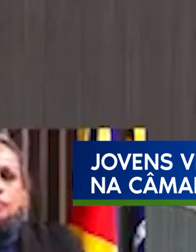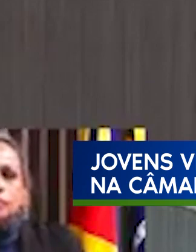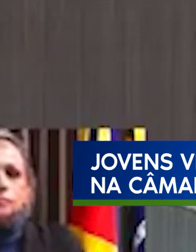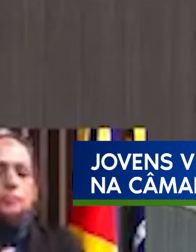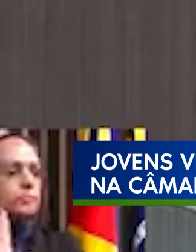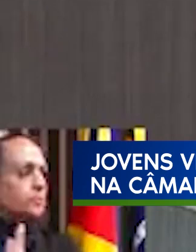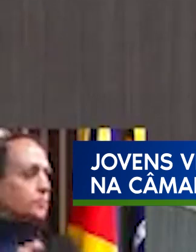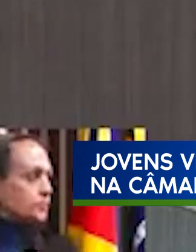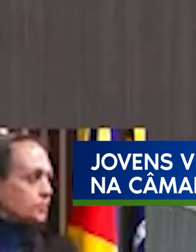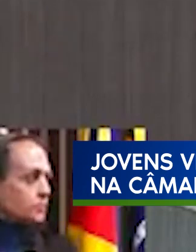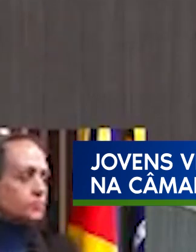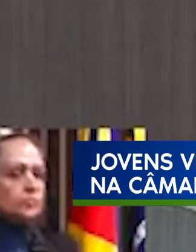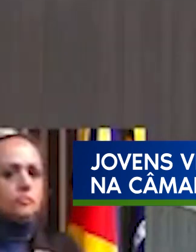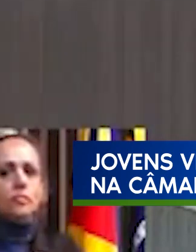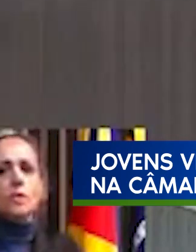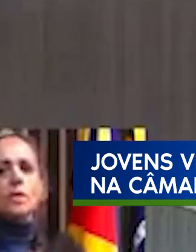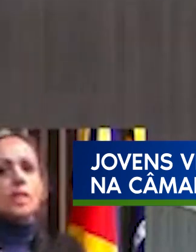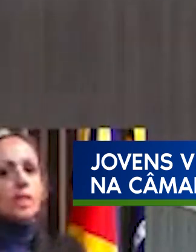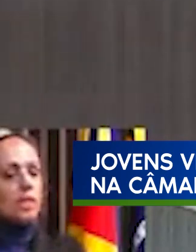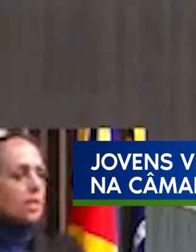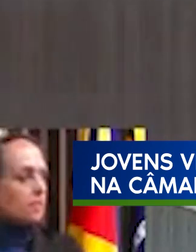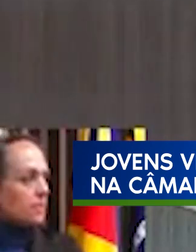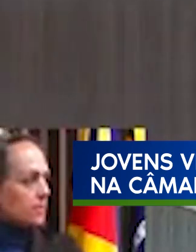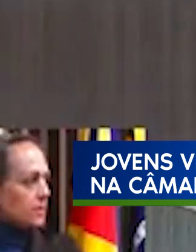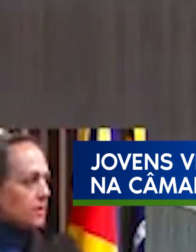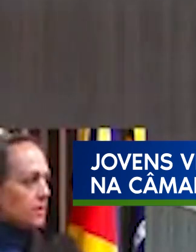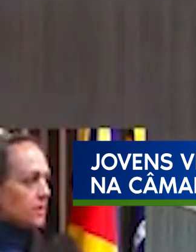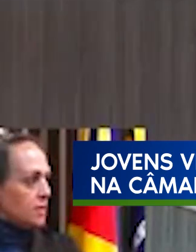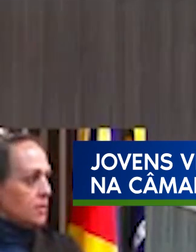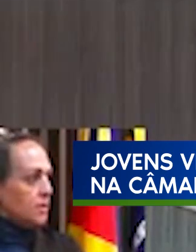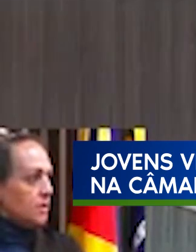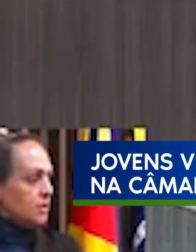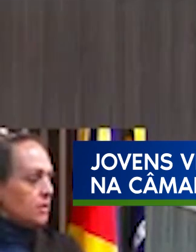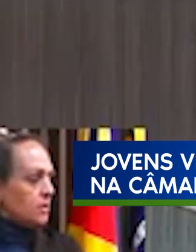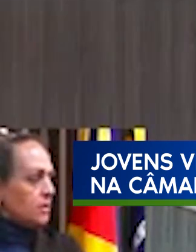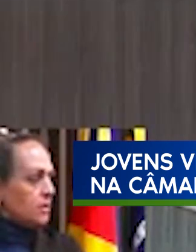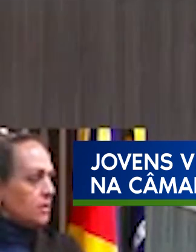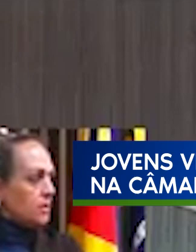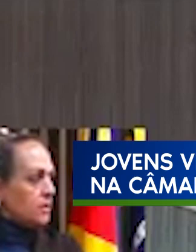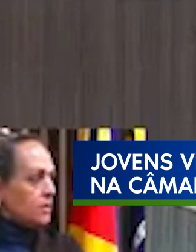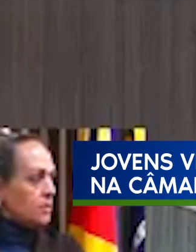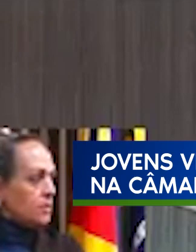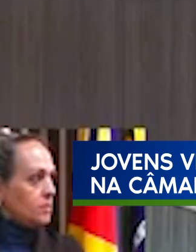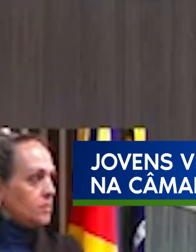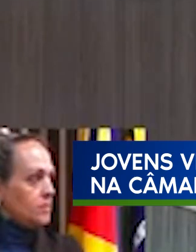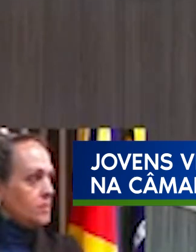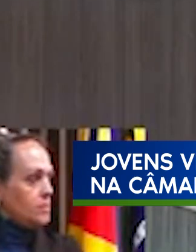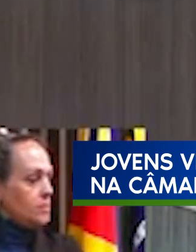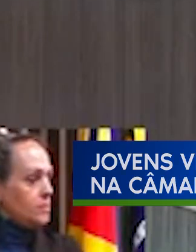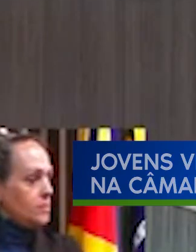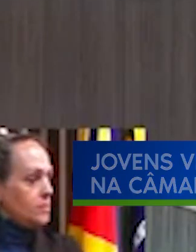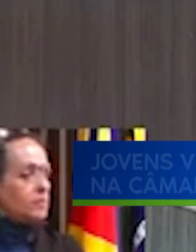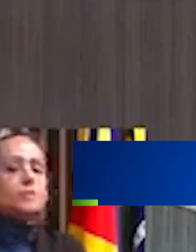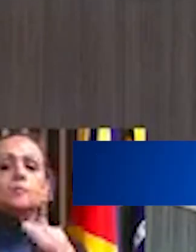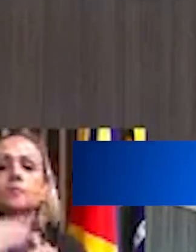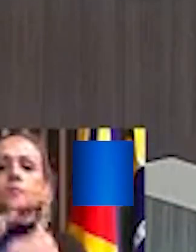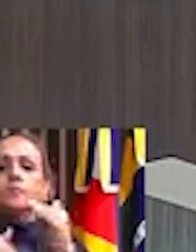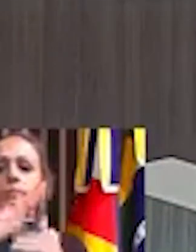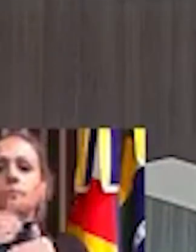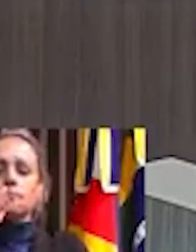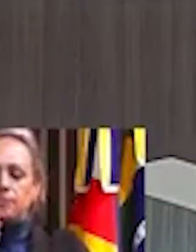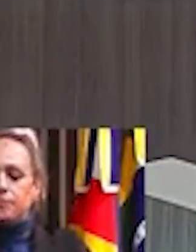do transtorno dos anos iniciais Com acompanhamento adequado traz ganhos consideráveis para o desenvolvimento